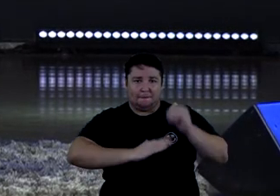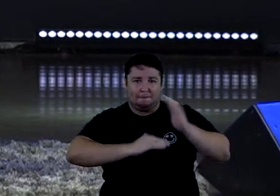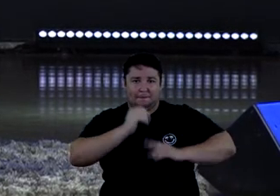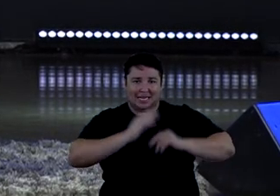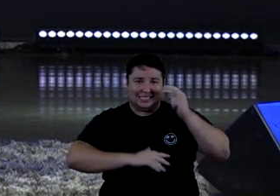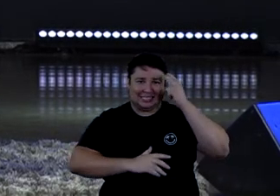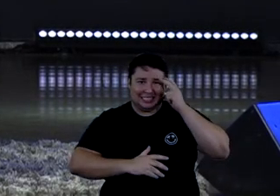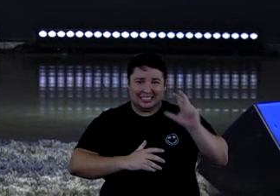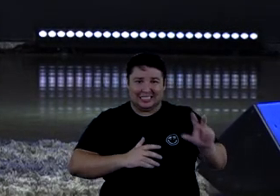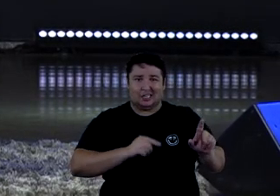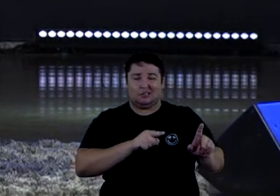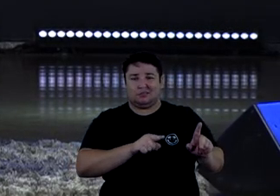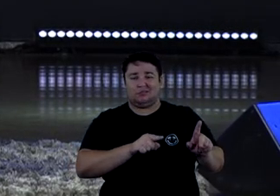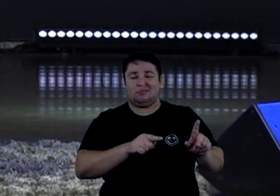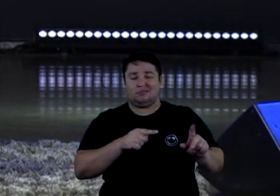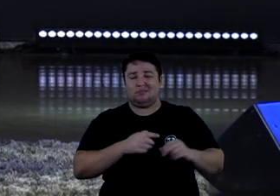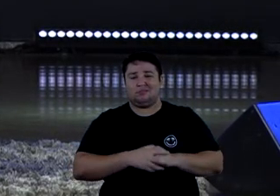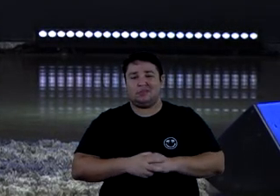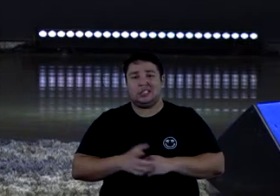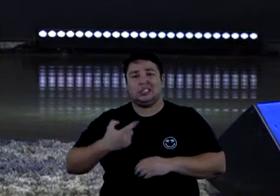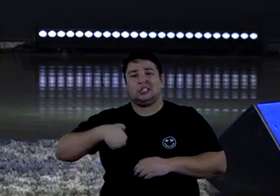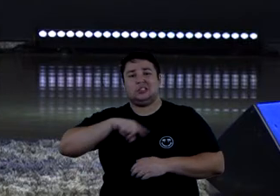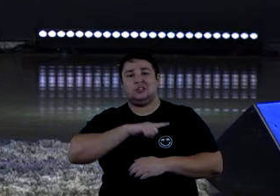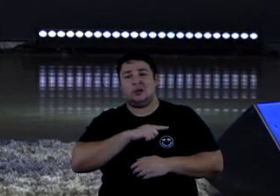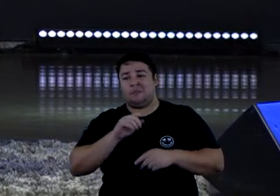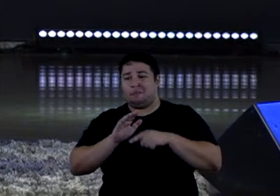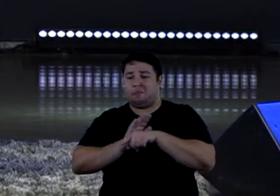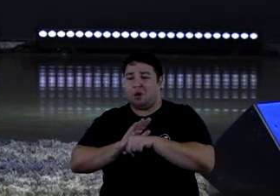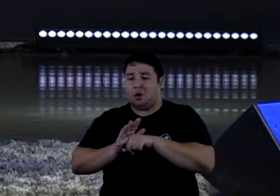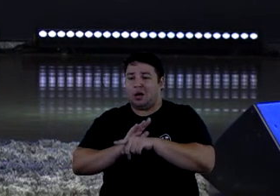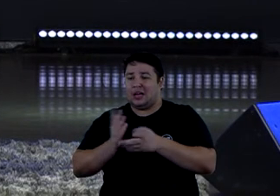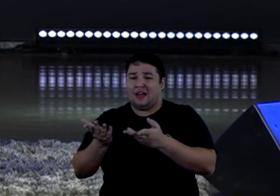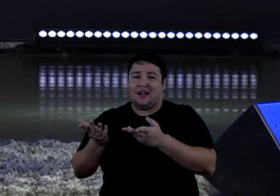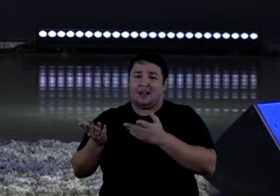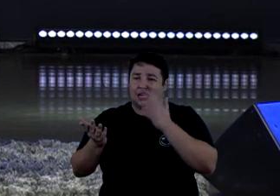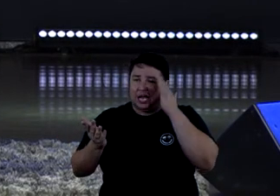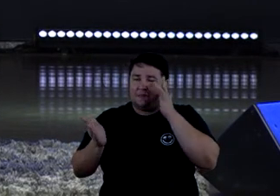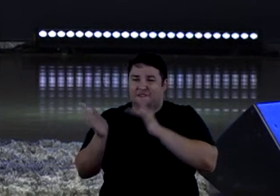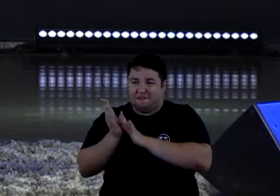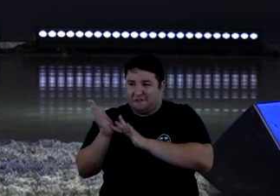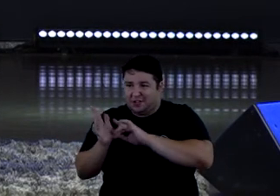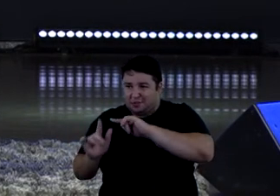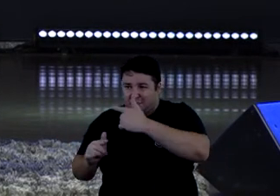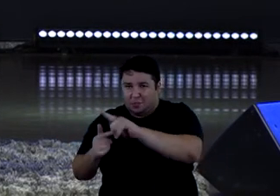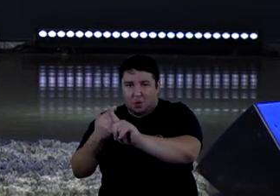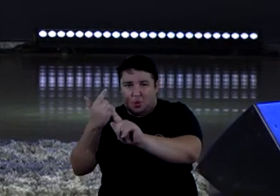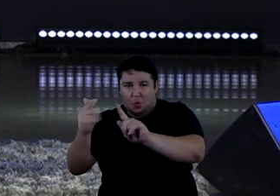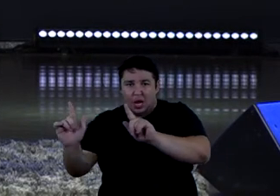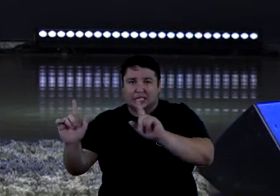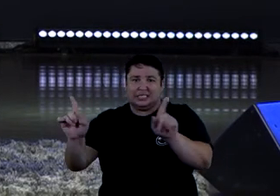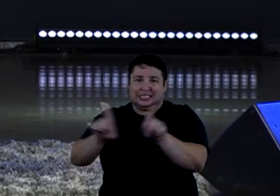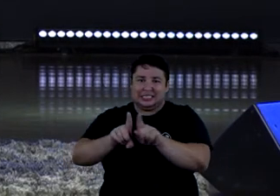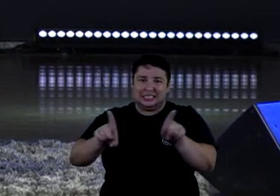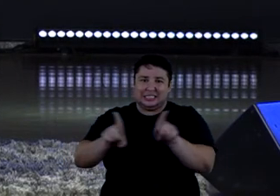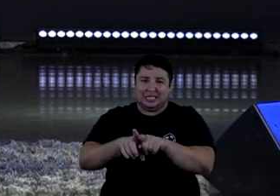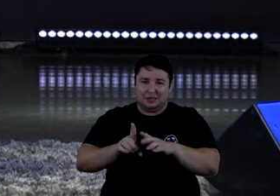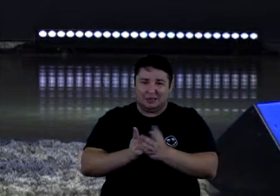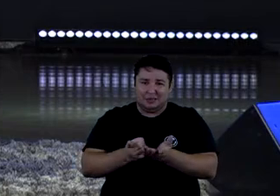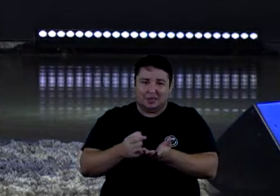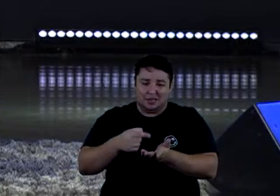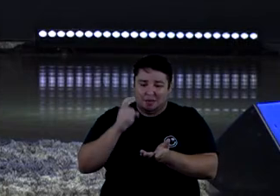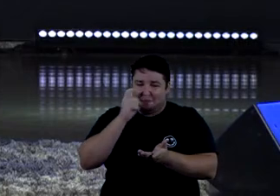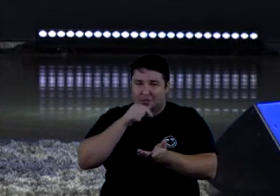métodos dissimulados. Não procuramos enganar ninguém, nem distorcer a palavra de Deus. Em vez